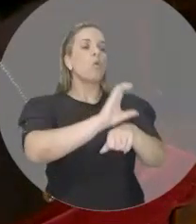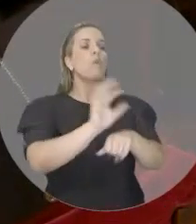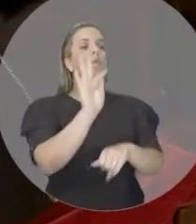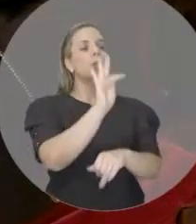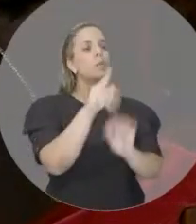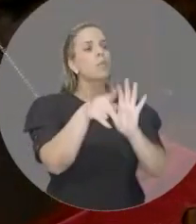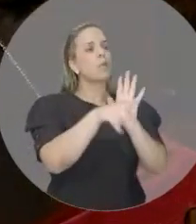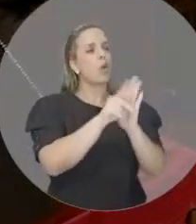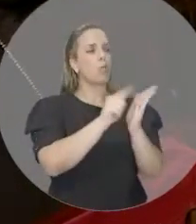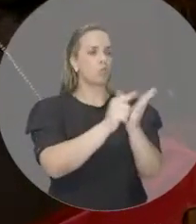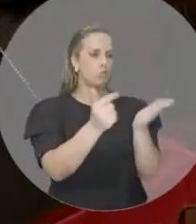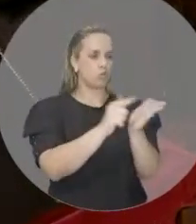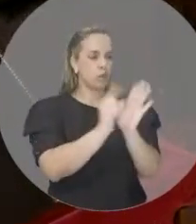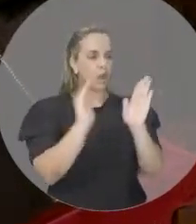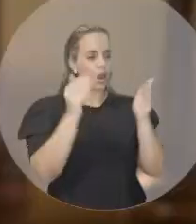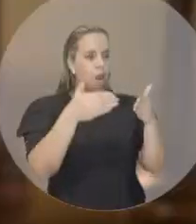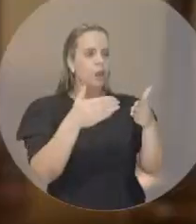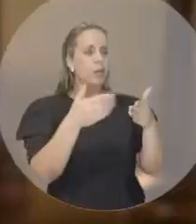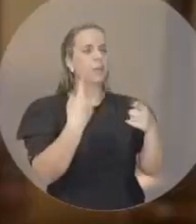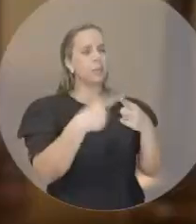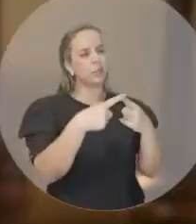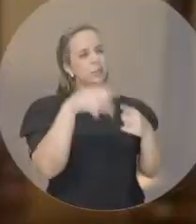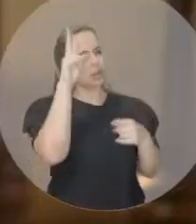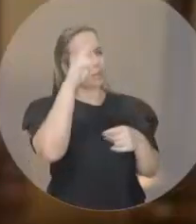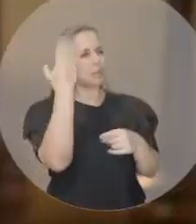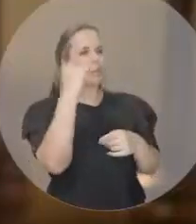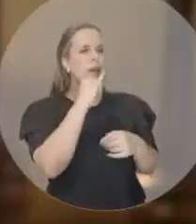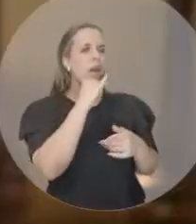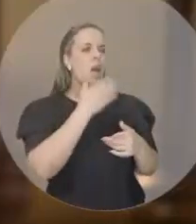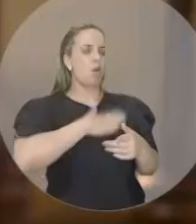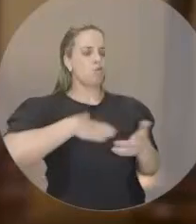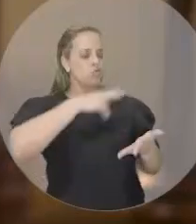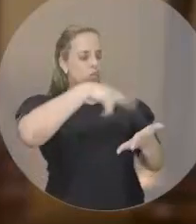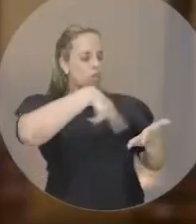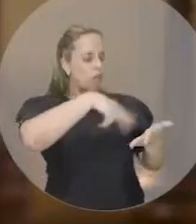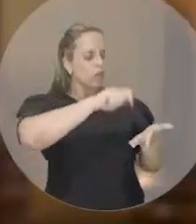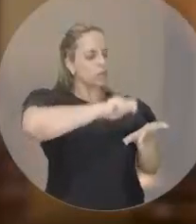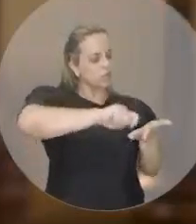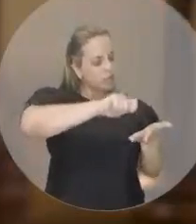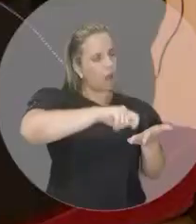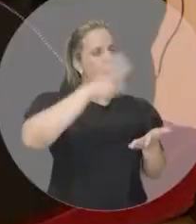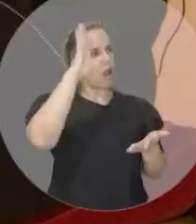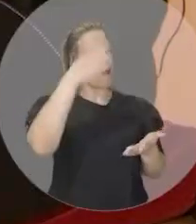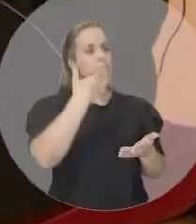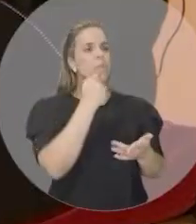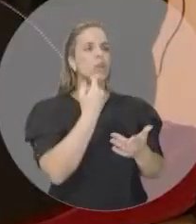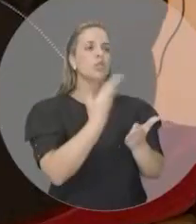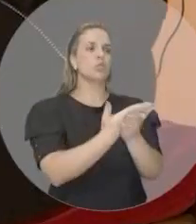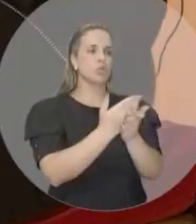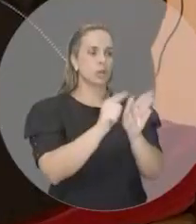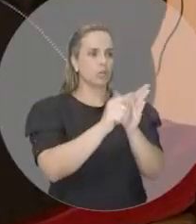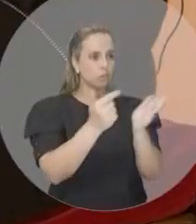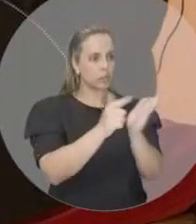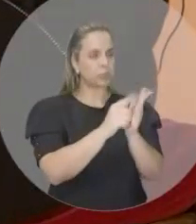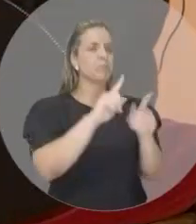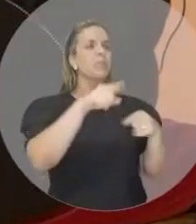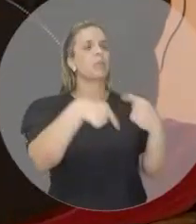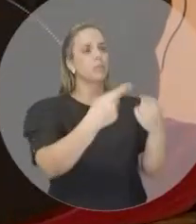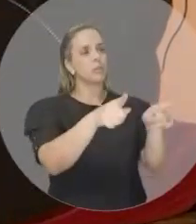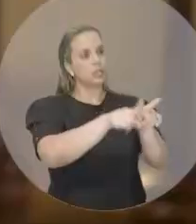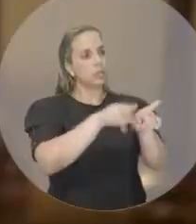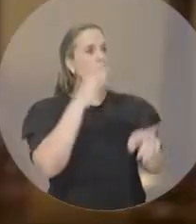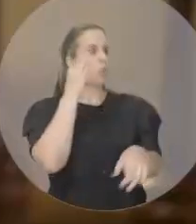porque simplesmente na época aquela coisa básica. Ah, eu gosto de ler, de escrever, então vou fazer jornalismo, né? Depois também estudei